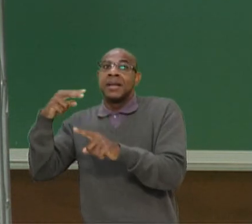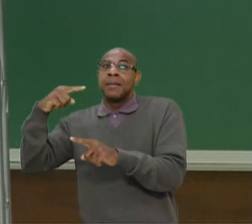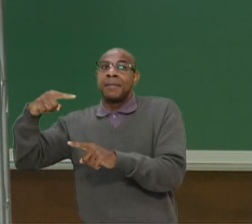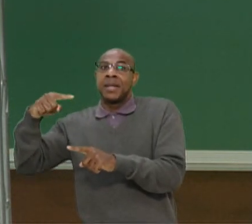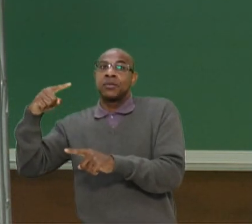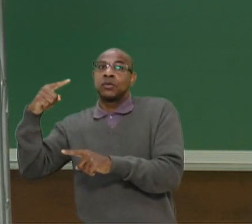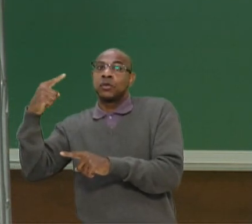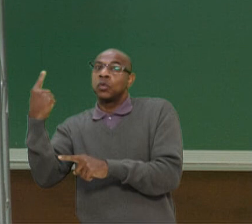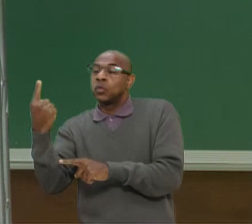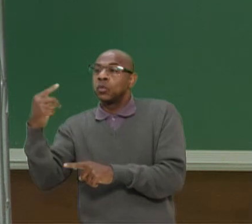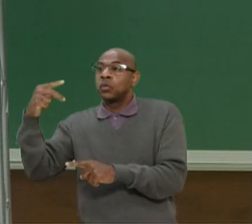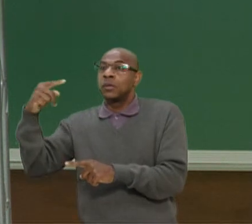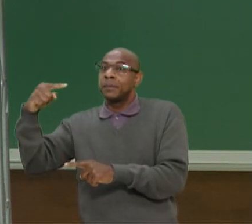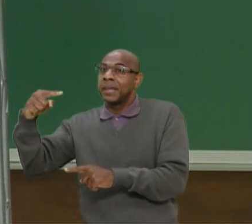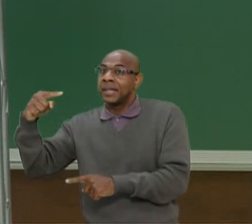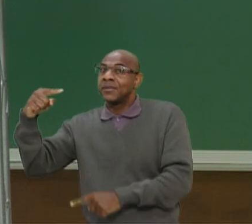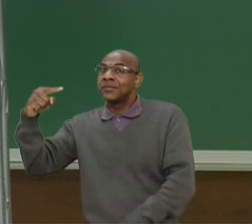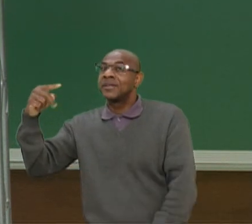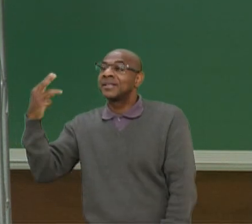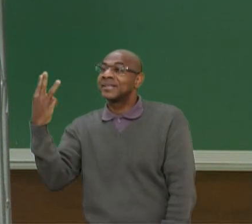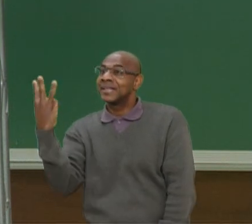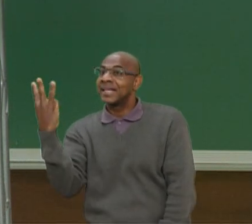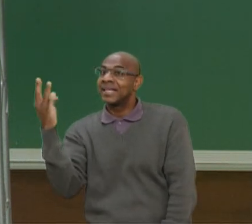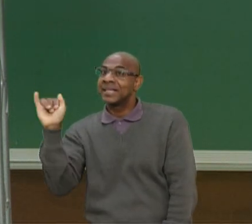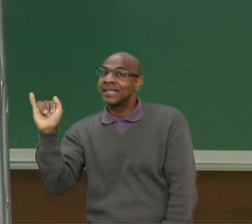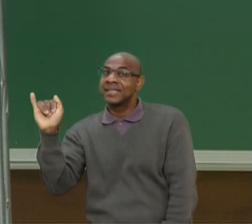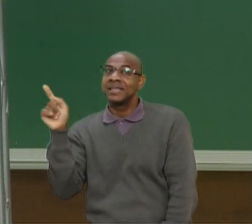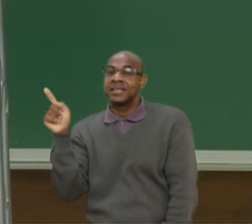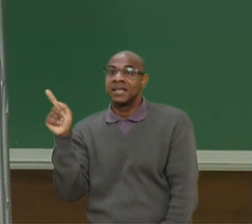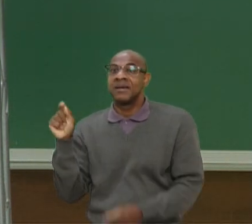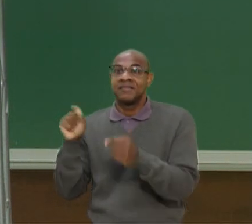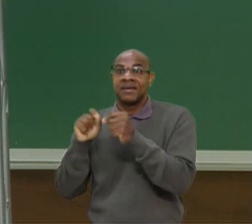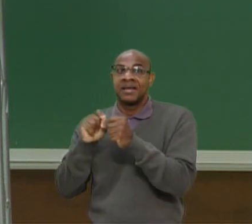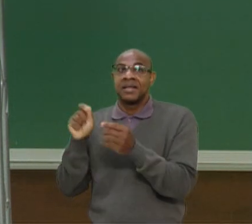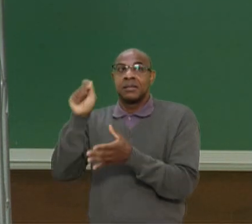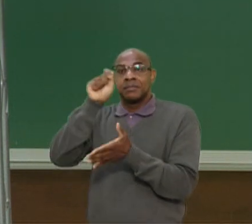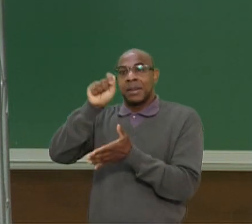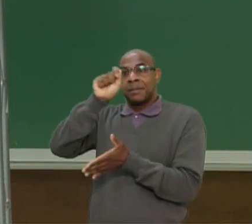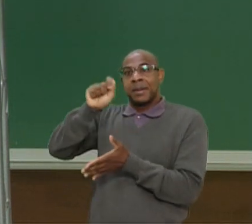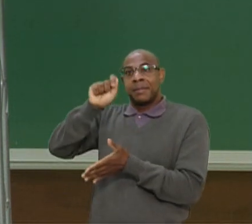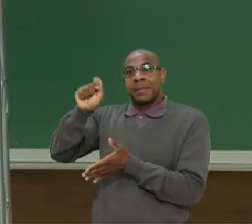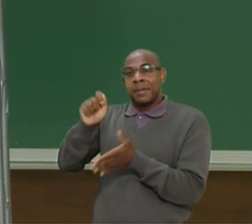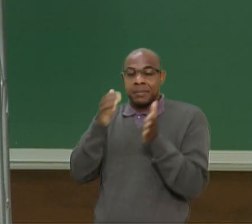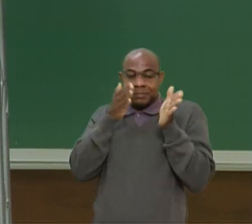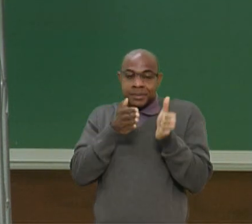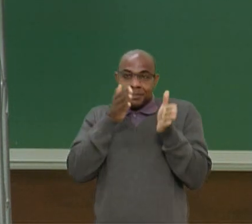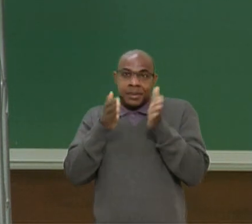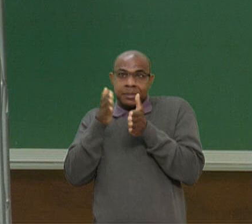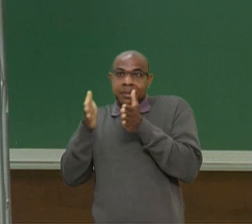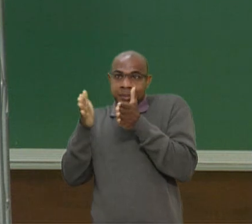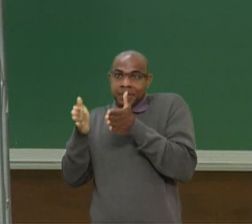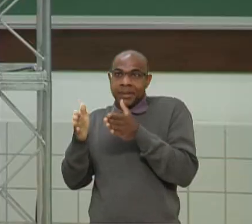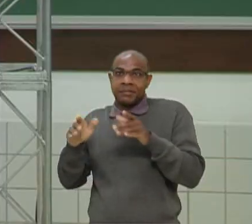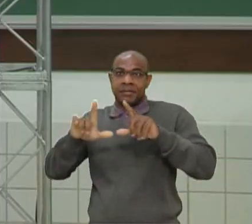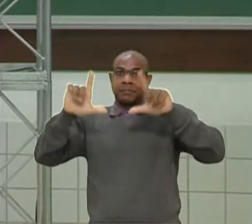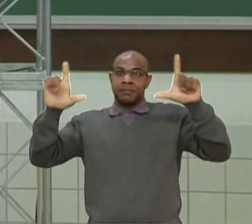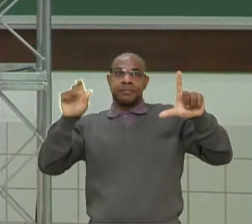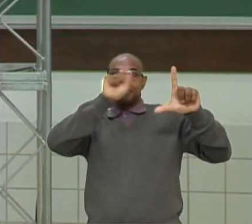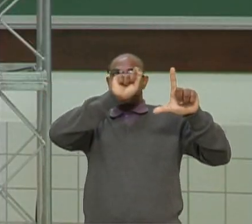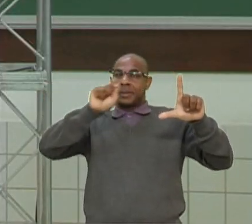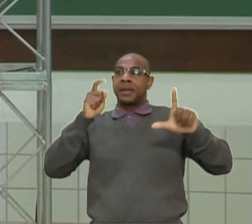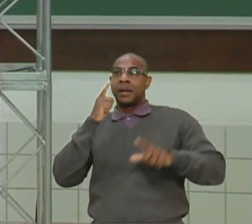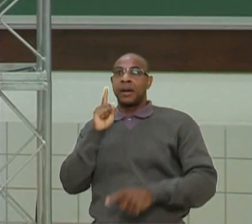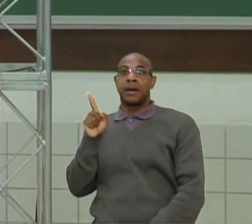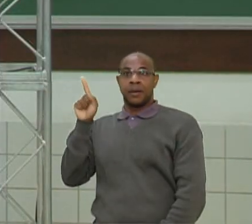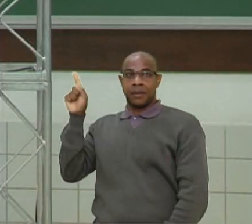3i e vamos fazer. Para resolver isso daqui, eu vou para o quadro agora, para a gente ver passo a passo como vocês fariam no caderno.